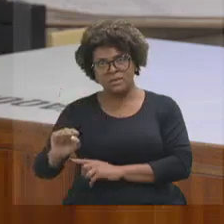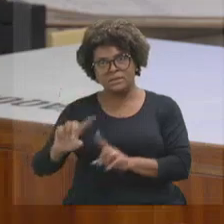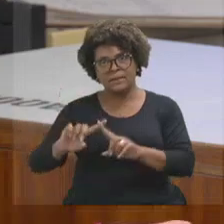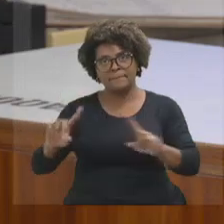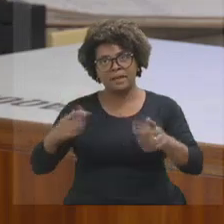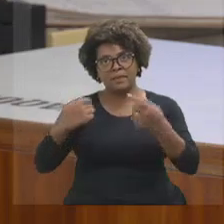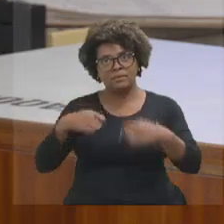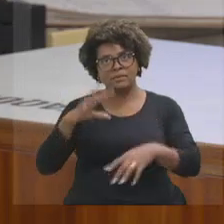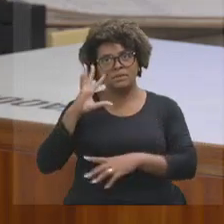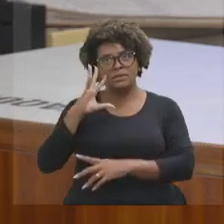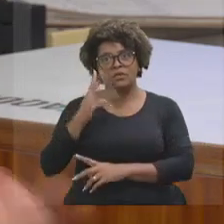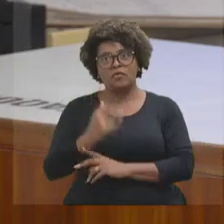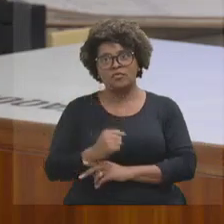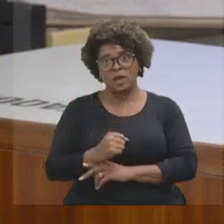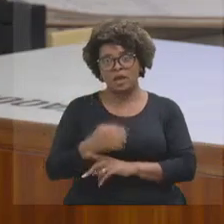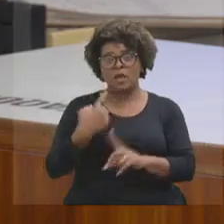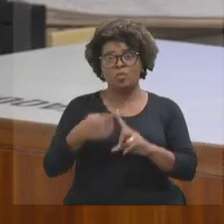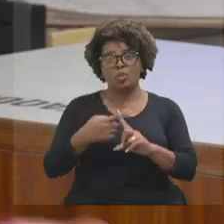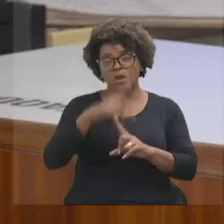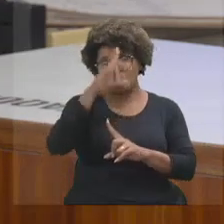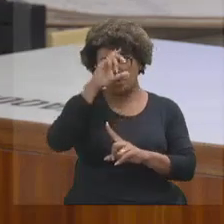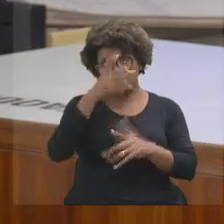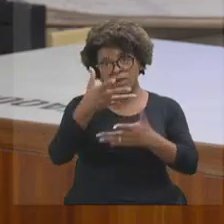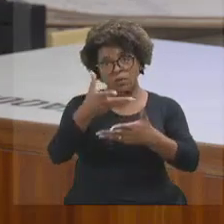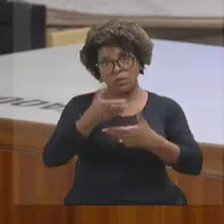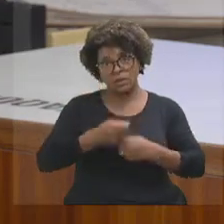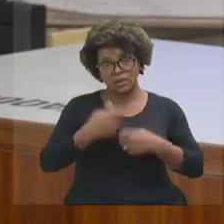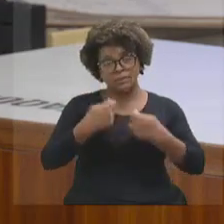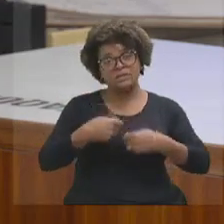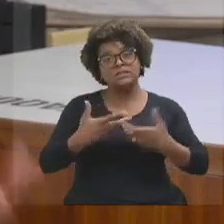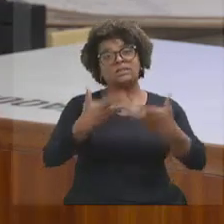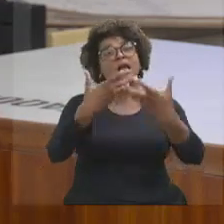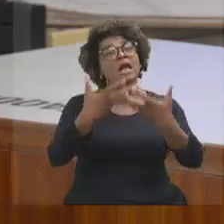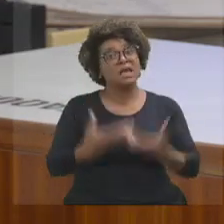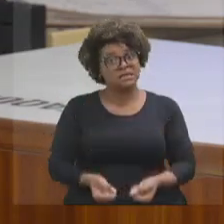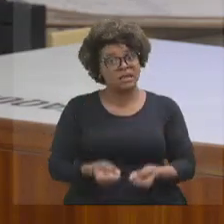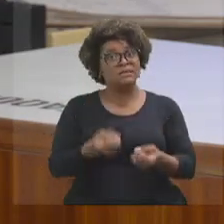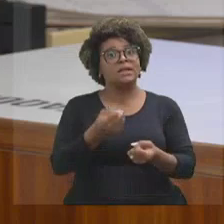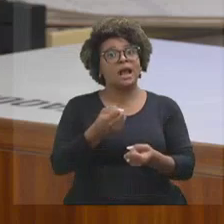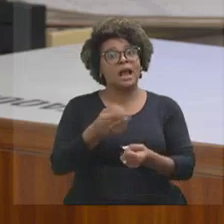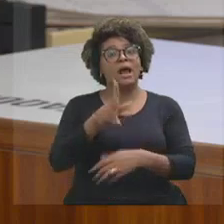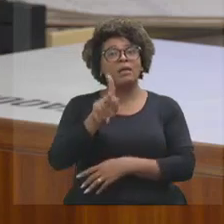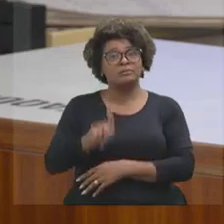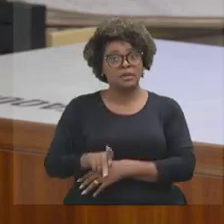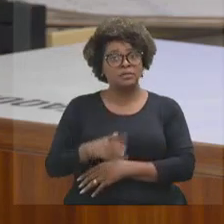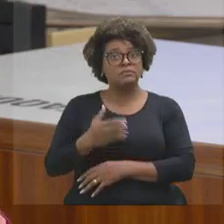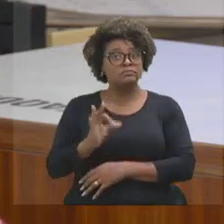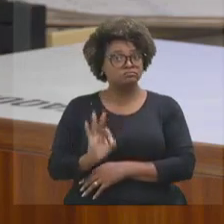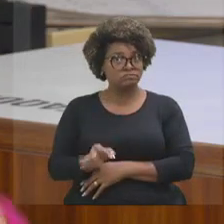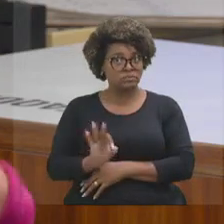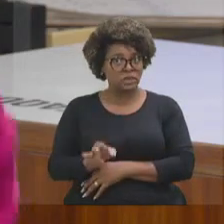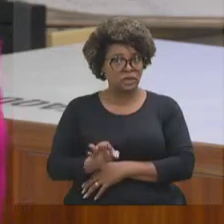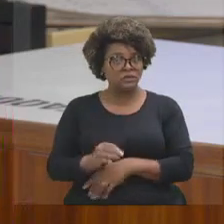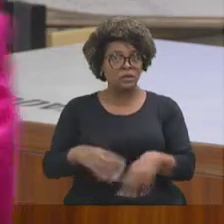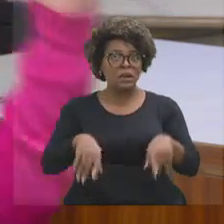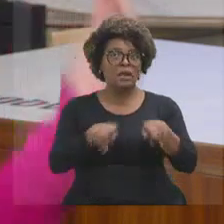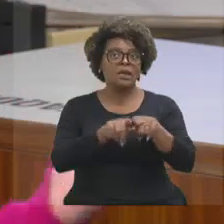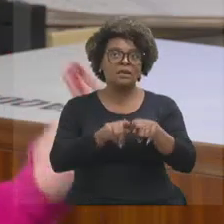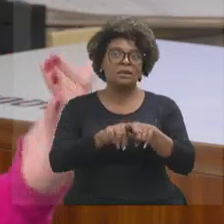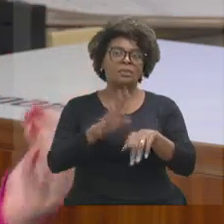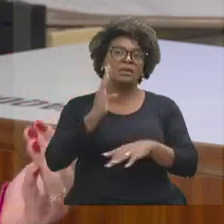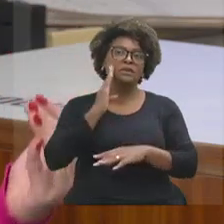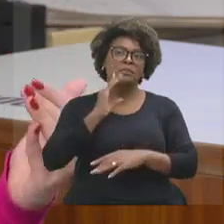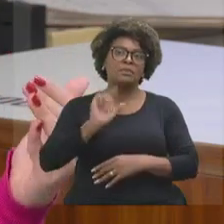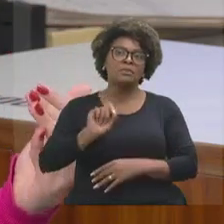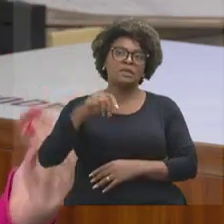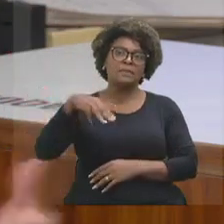isso precisa ser resolvido porque para o hospital atender ele tem que receber o paciente uma outra questão que a gente tem é que Manuel Gonçalves Está lotado de